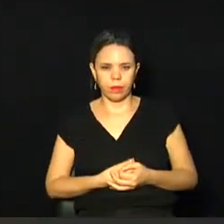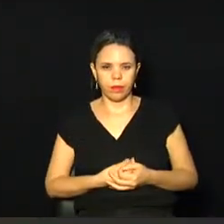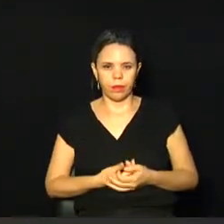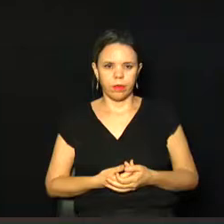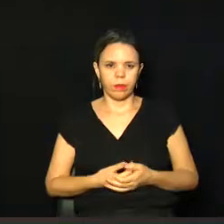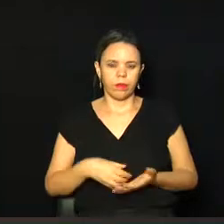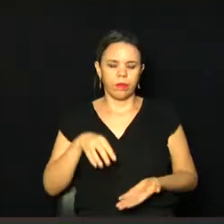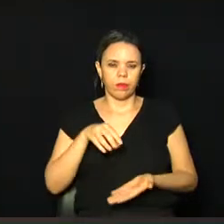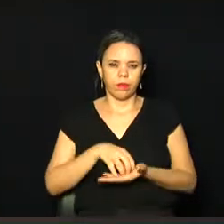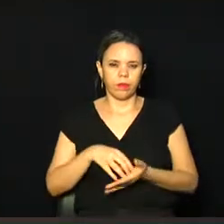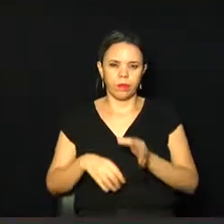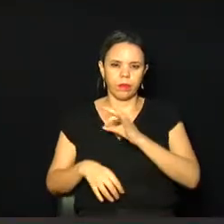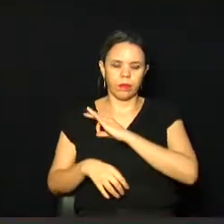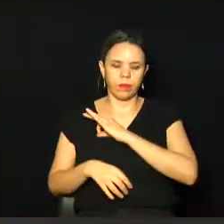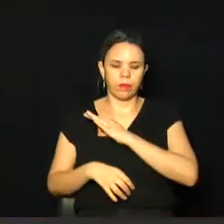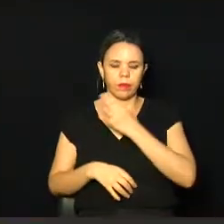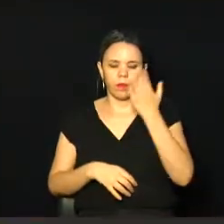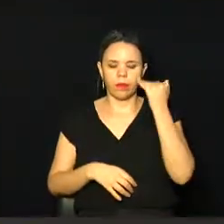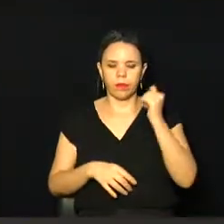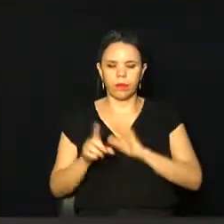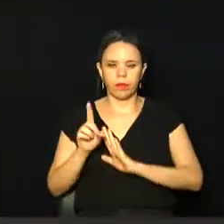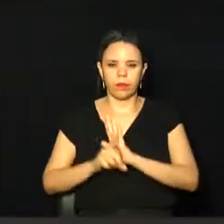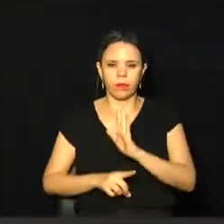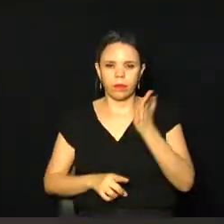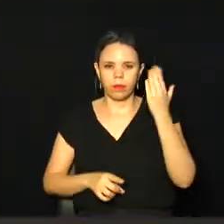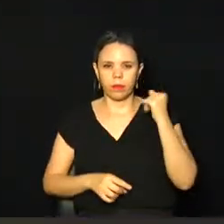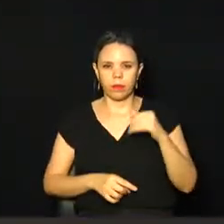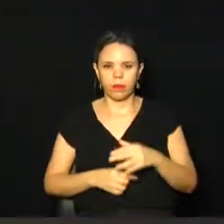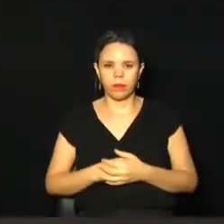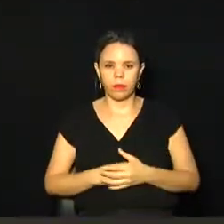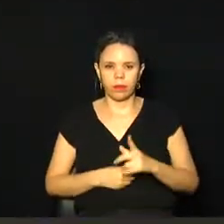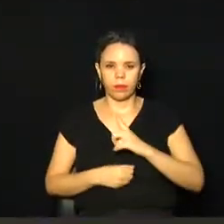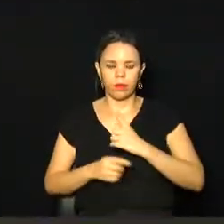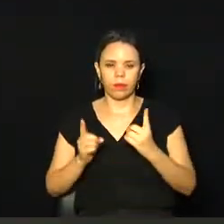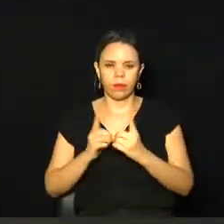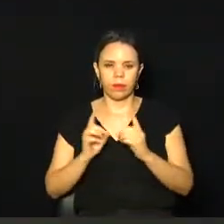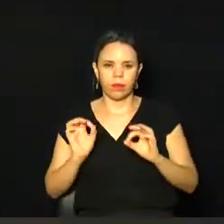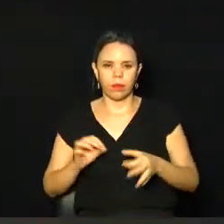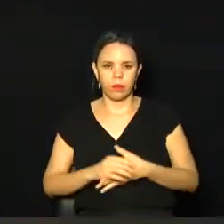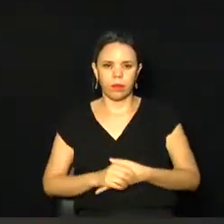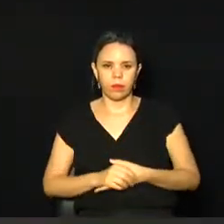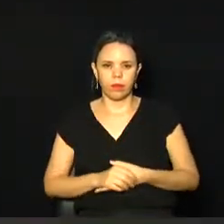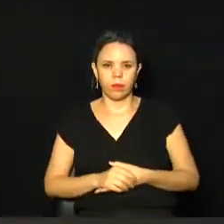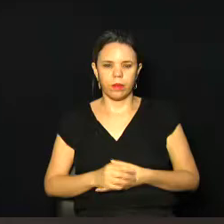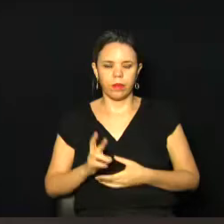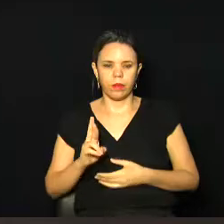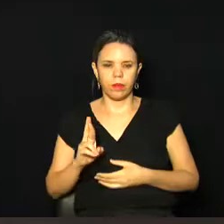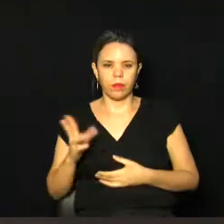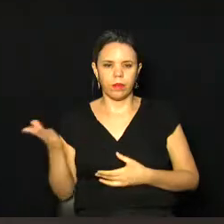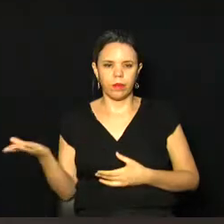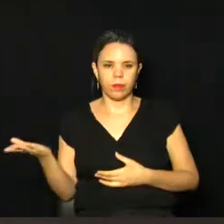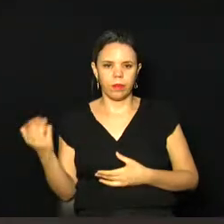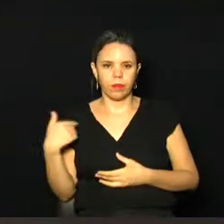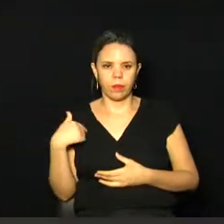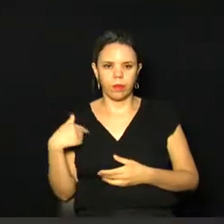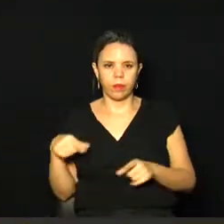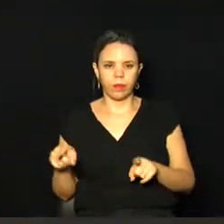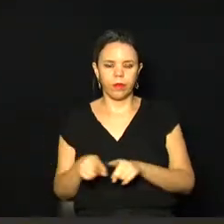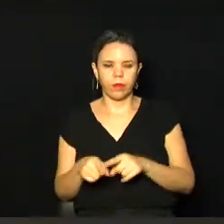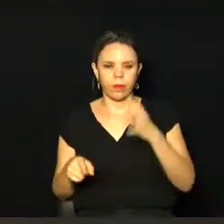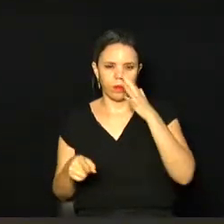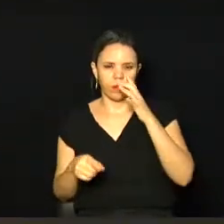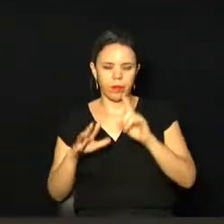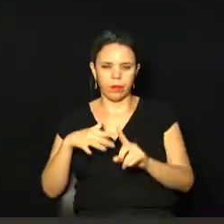uma delegacia, para que elas saibam os seus direitos, para que elas finalmente tenham o atendimento da querida doutora, por quem eu sou também